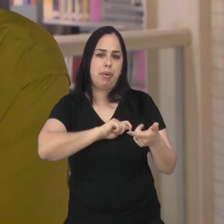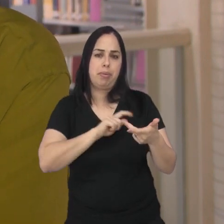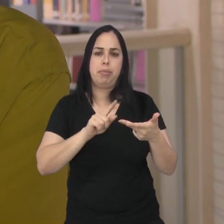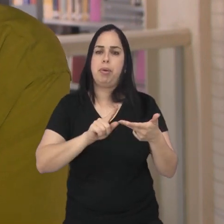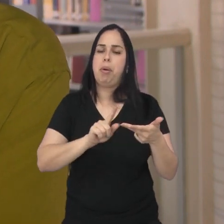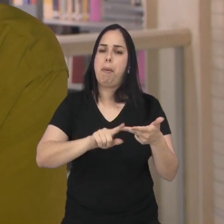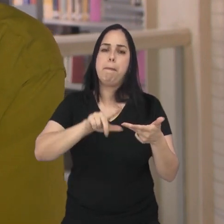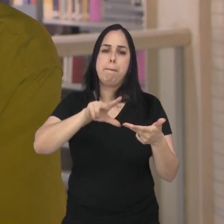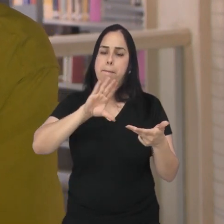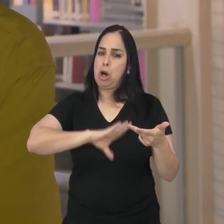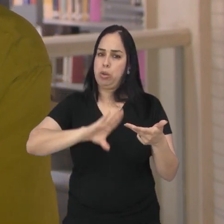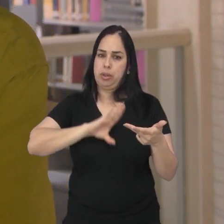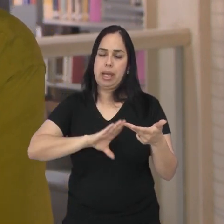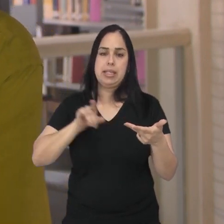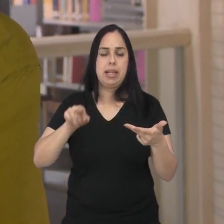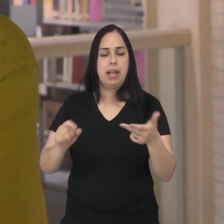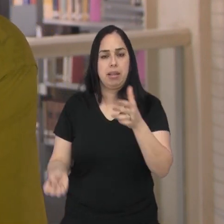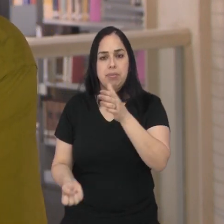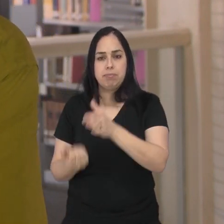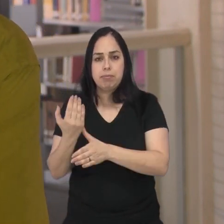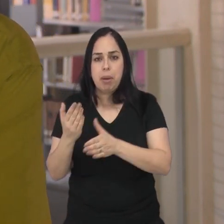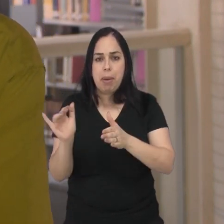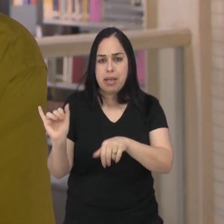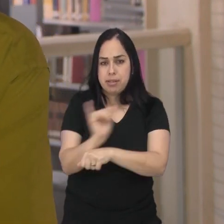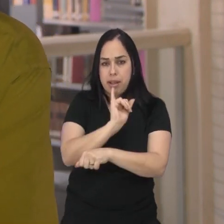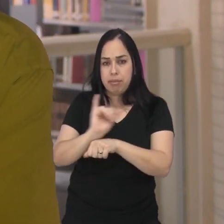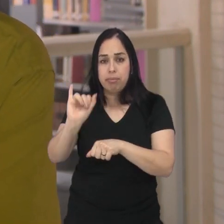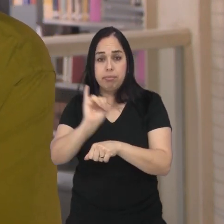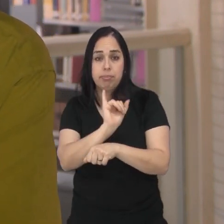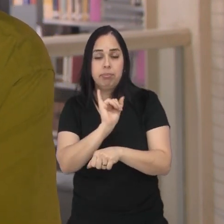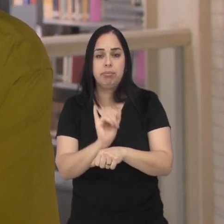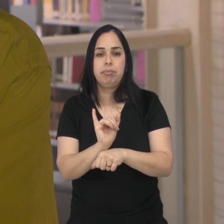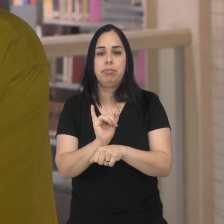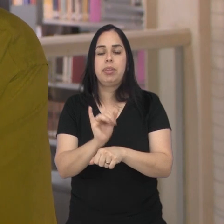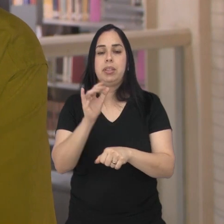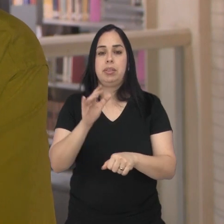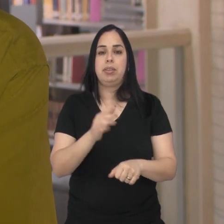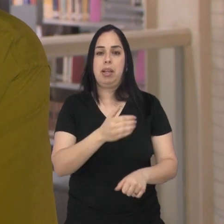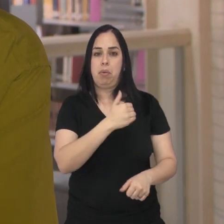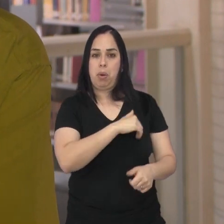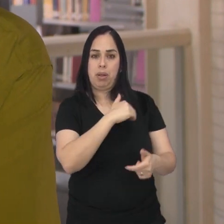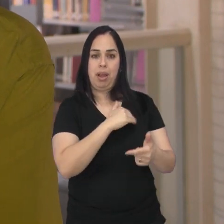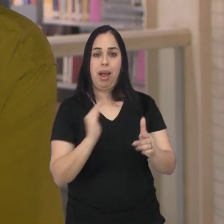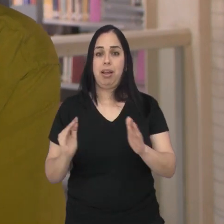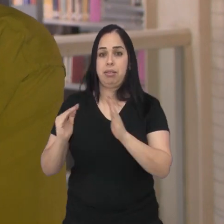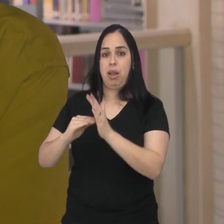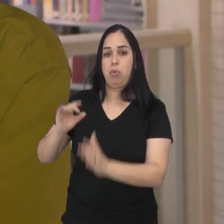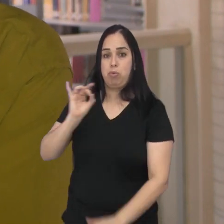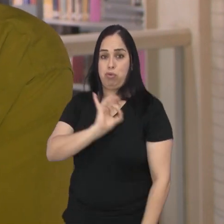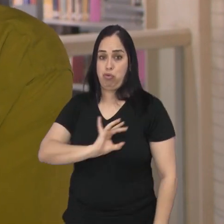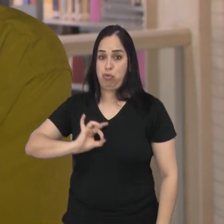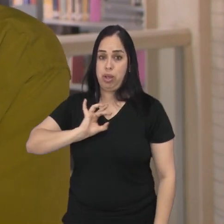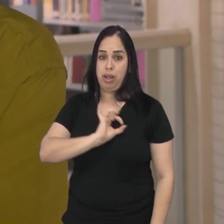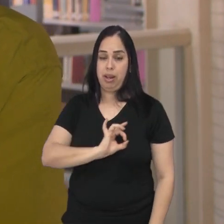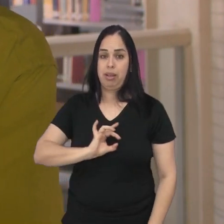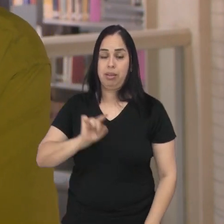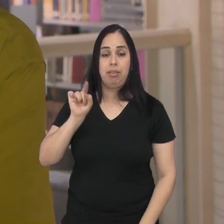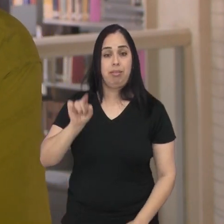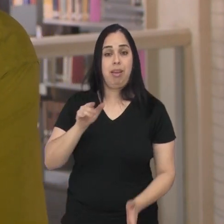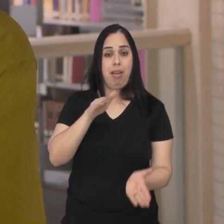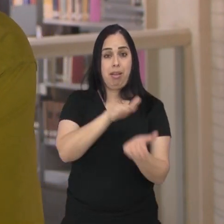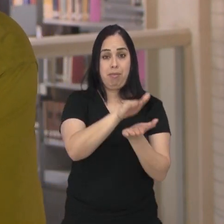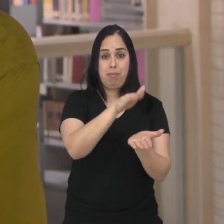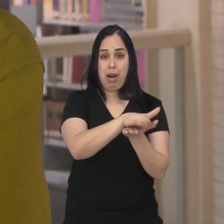língua espanhola ou língua portuguesa. Então você tem, desde o Canadá até o Chile,